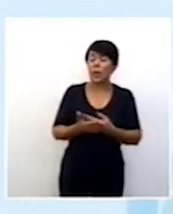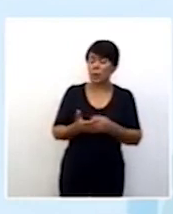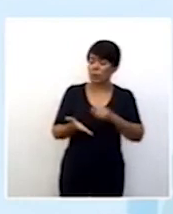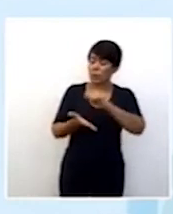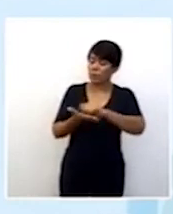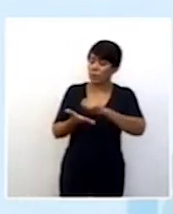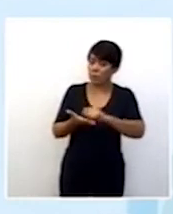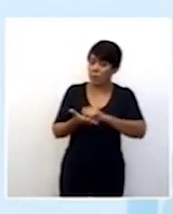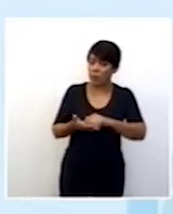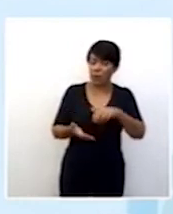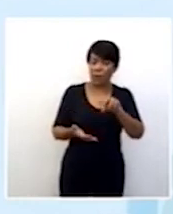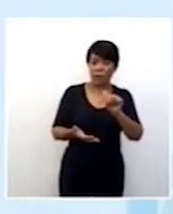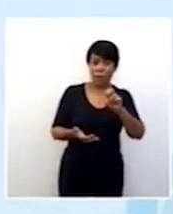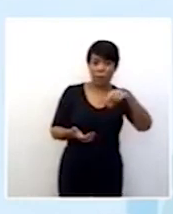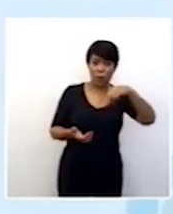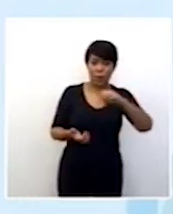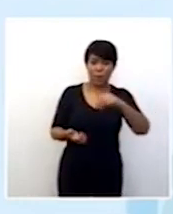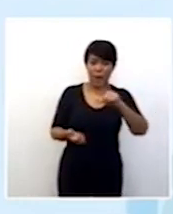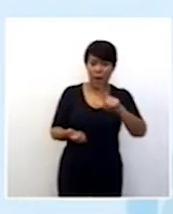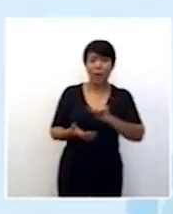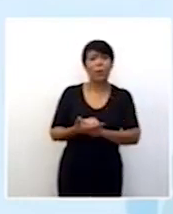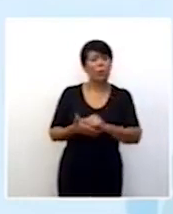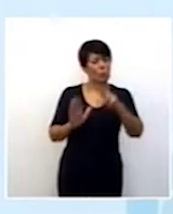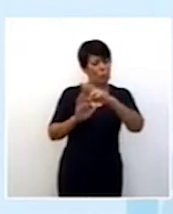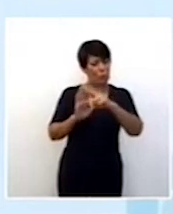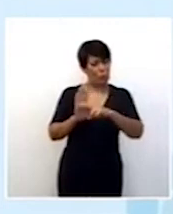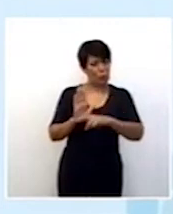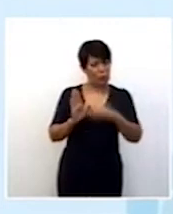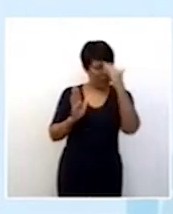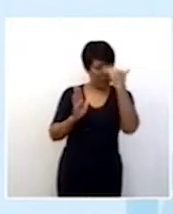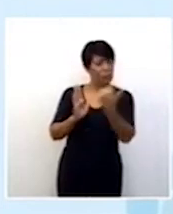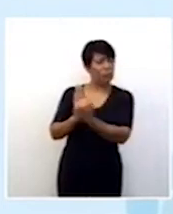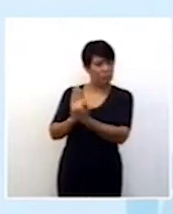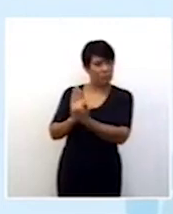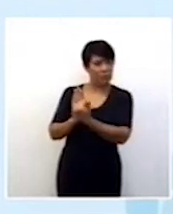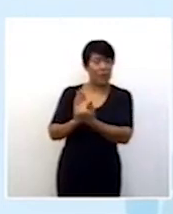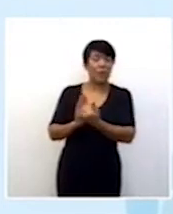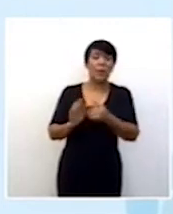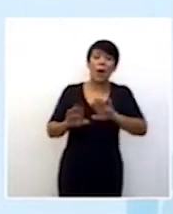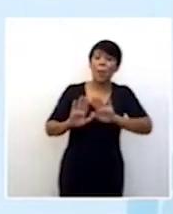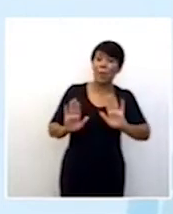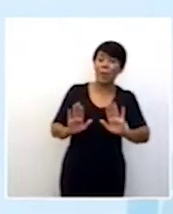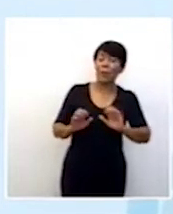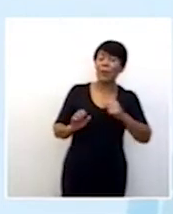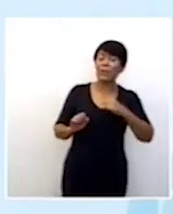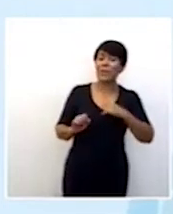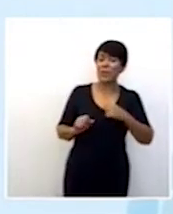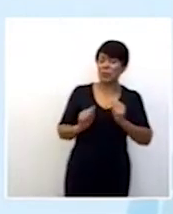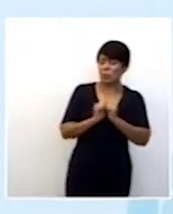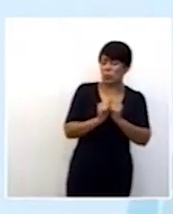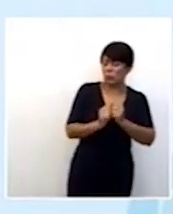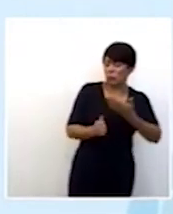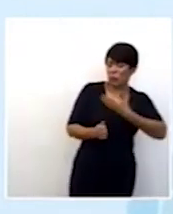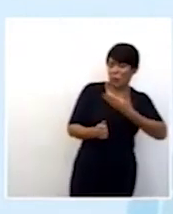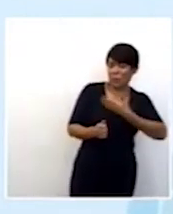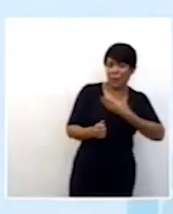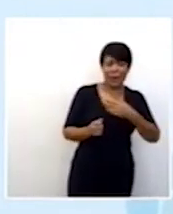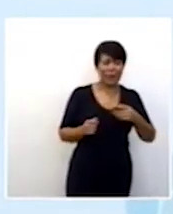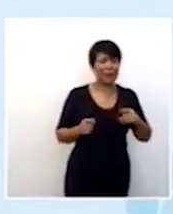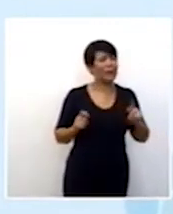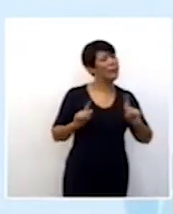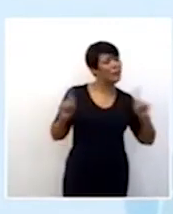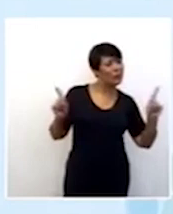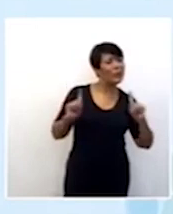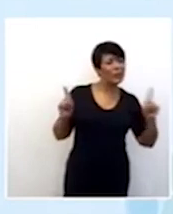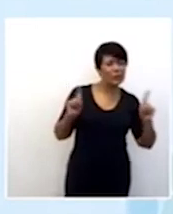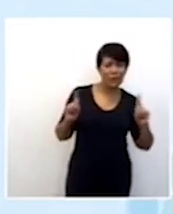em norma padrão, em regra gramatical. Agora, se eu estou ali com os meus amigos na festa, na balada, eu não